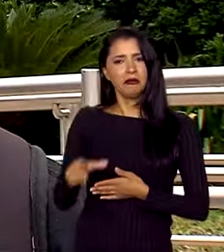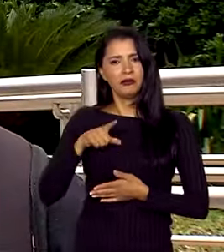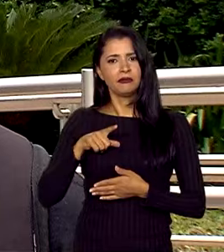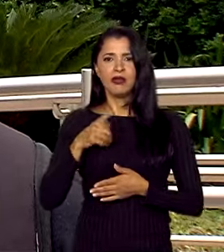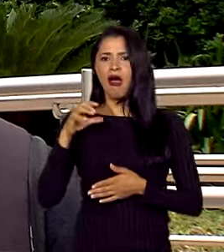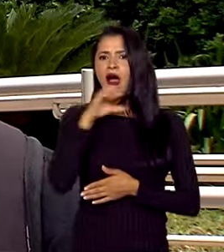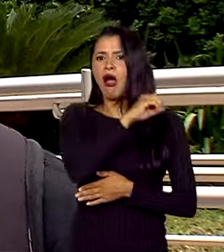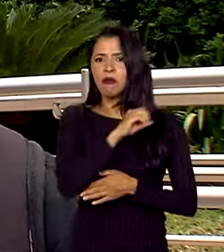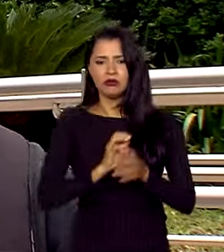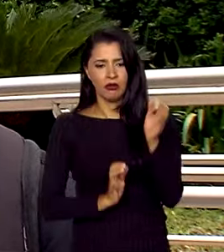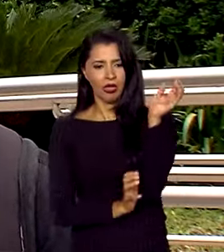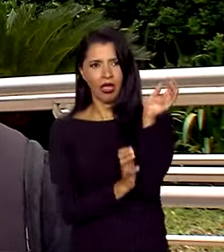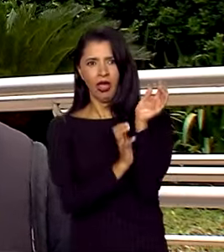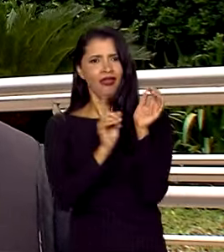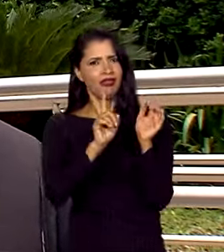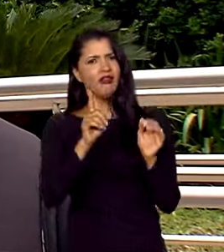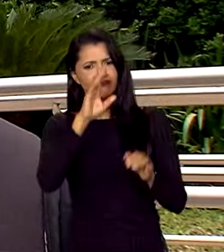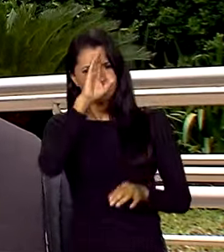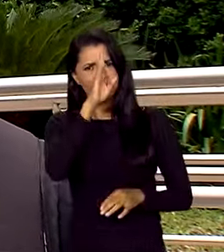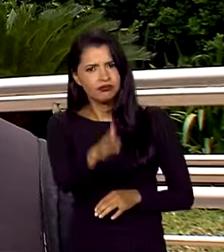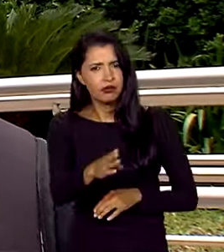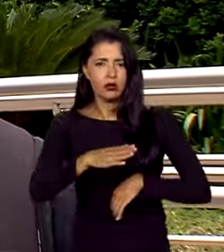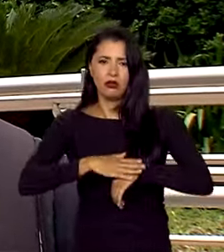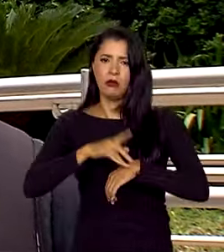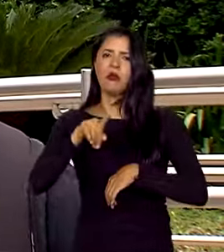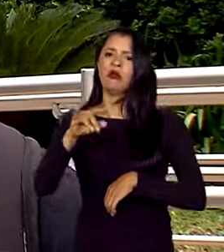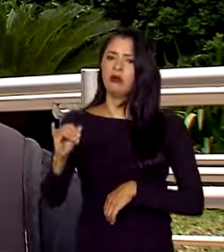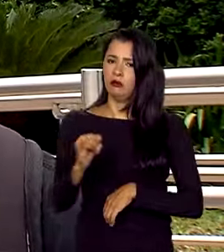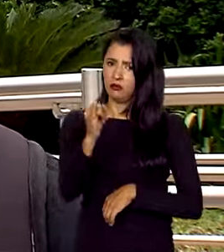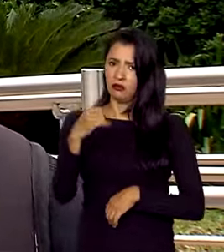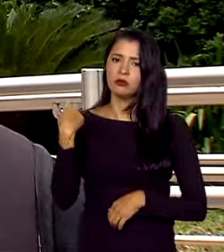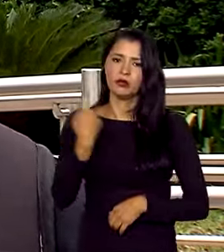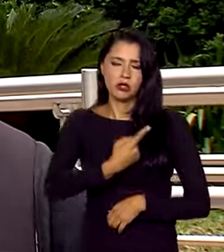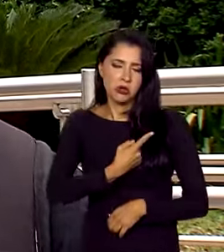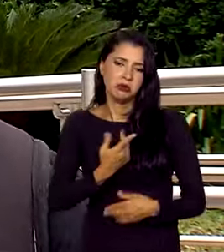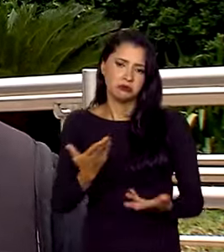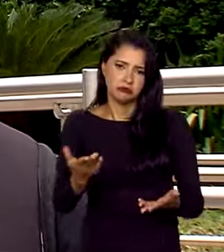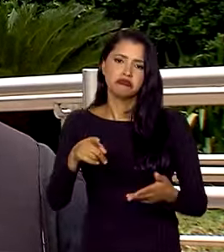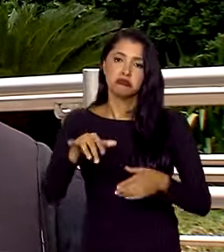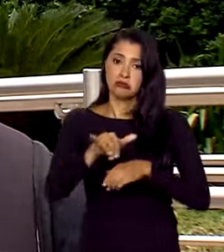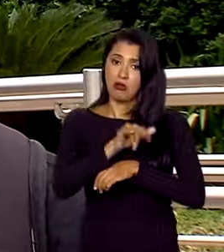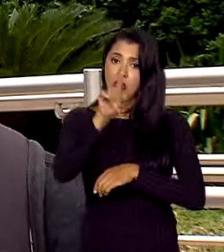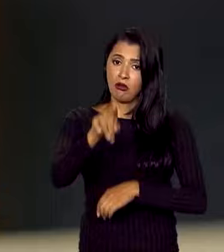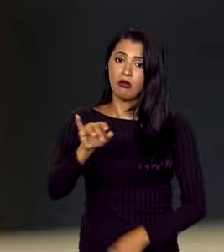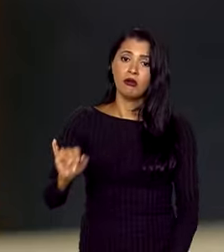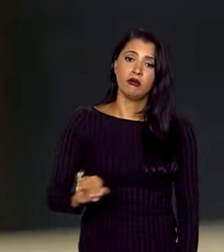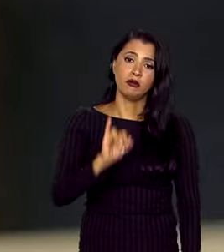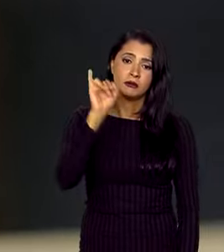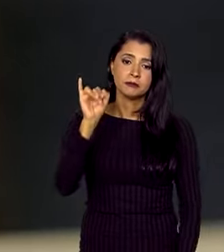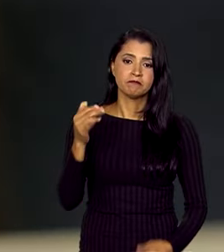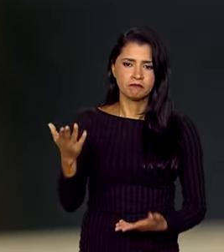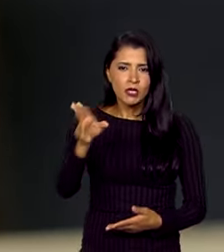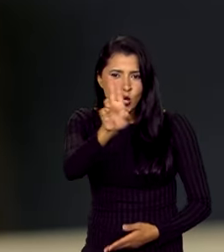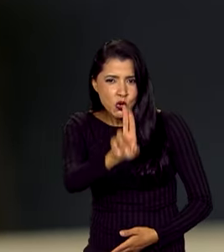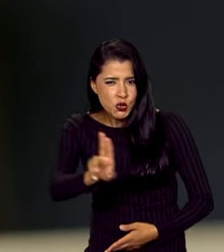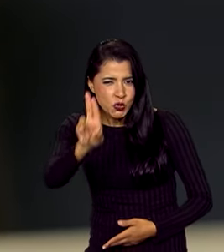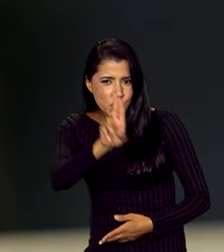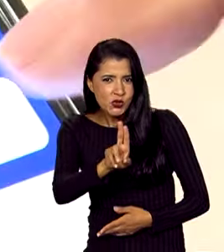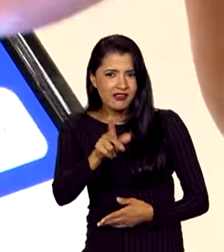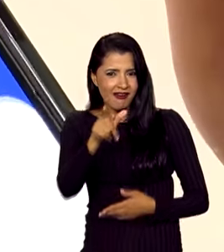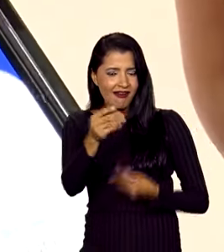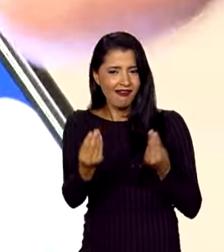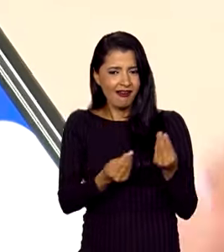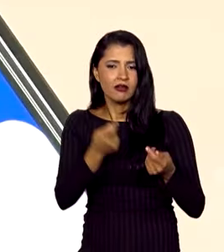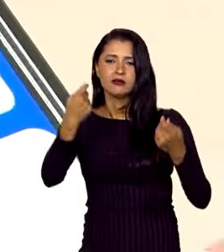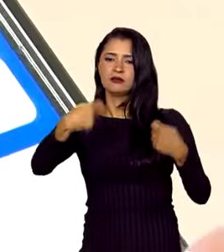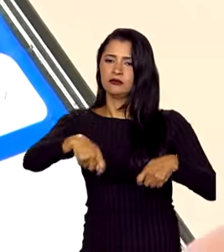burocracia e hoje em dia o tempo é muito importante para a gente, então acho que essa é uma ferramenta muito importante. Para usar a funcionalidade,